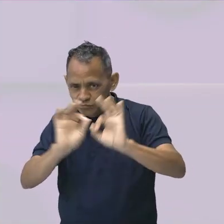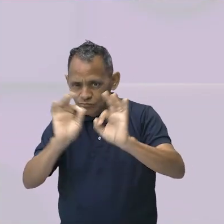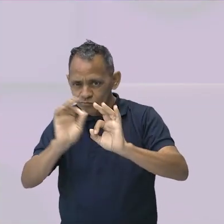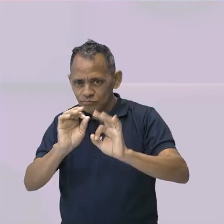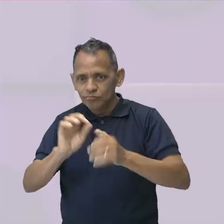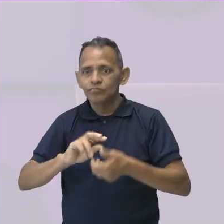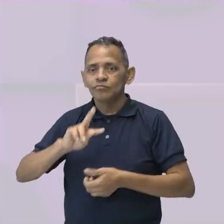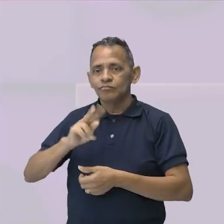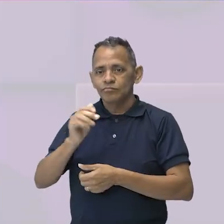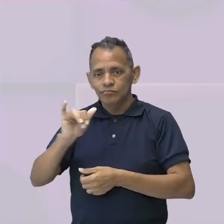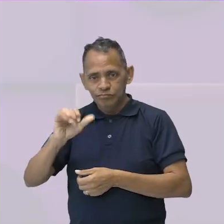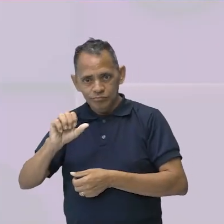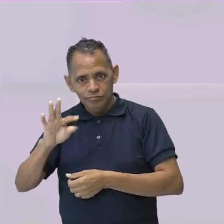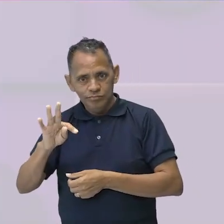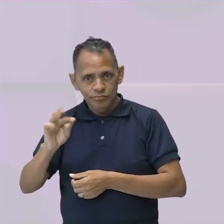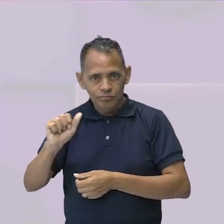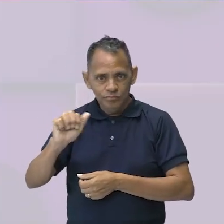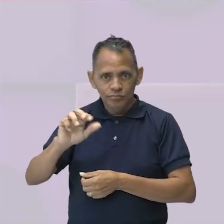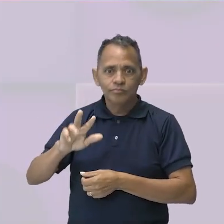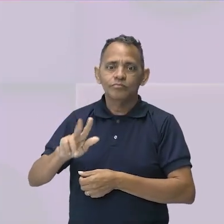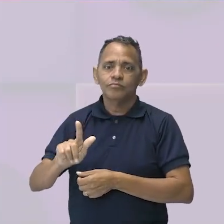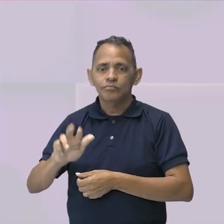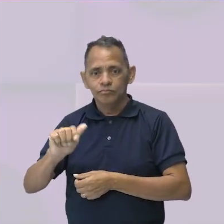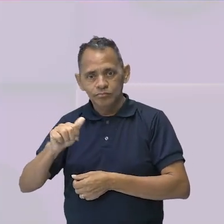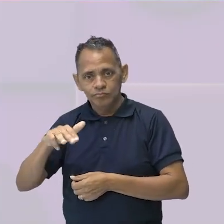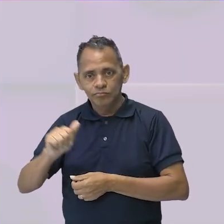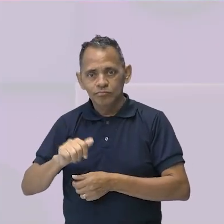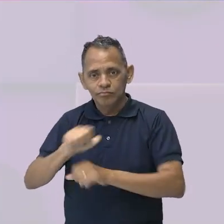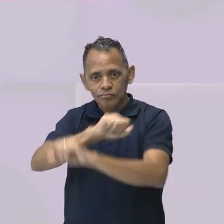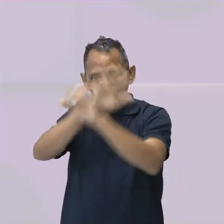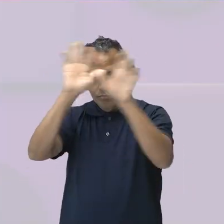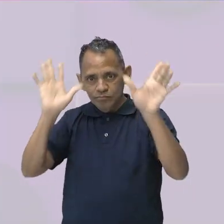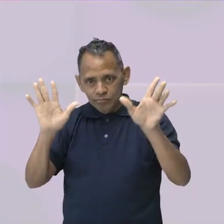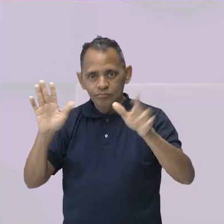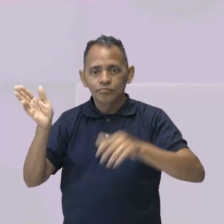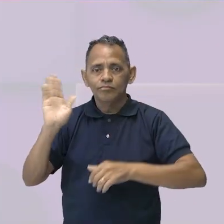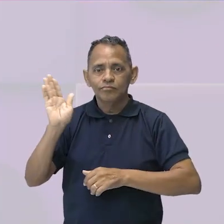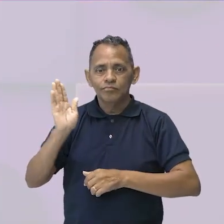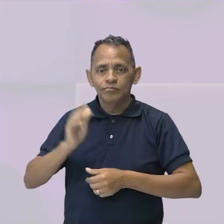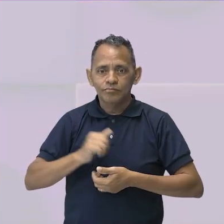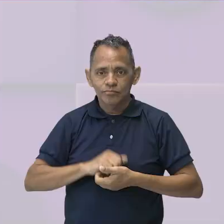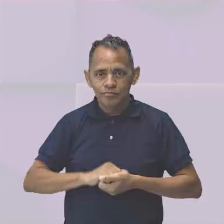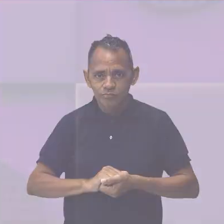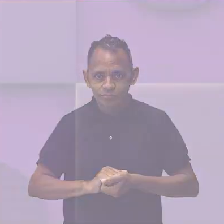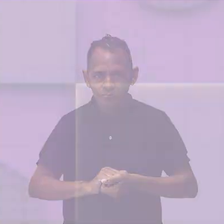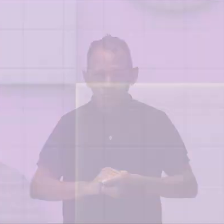Espero que ela tenha sido bastante esclarecedora para você e até o nosso próximo encontro.